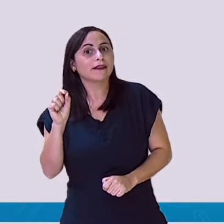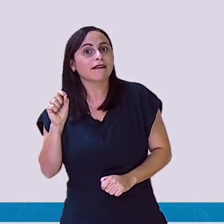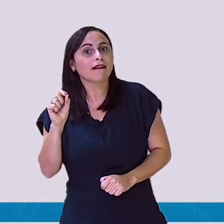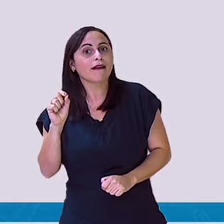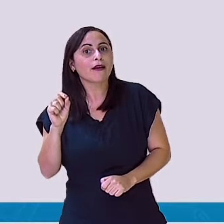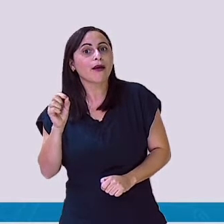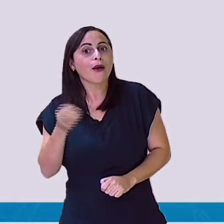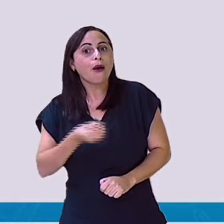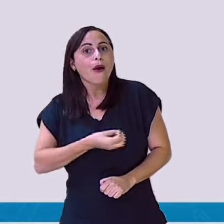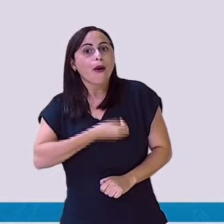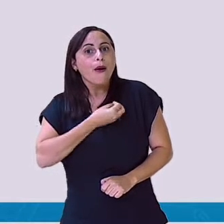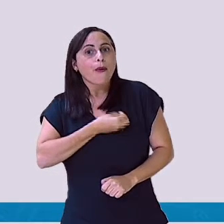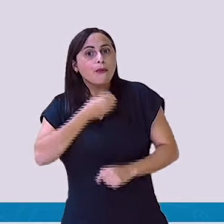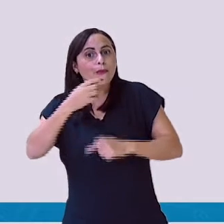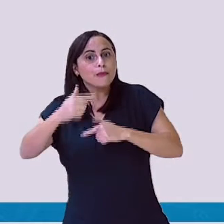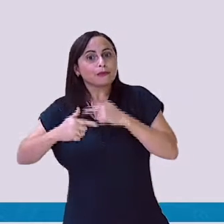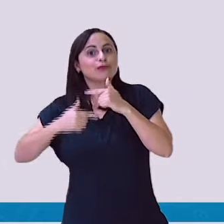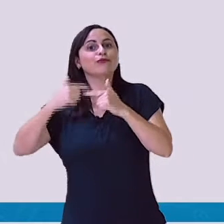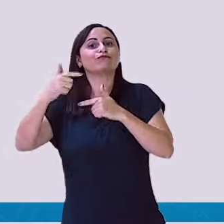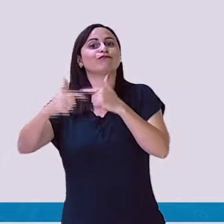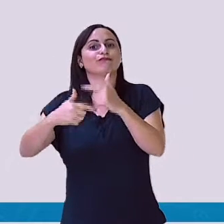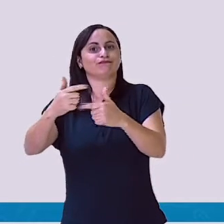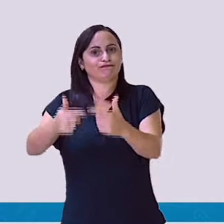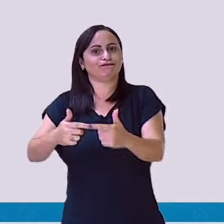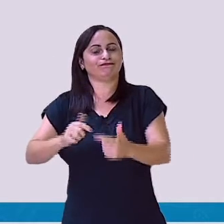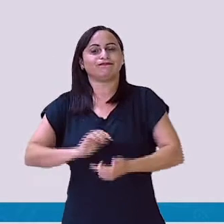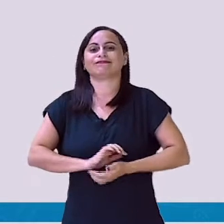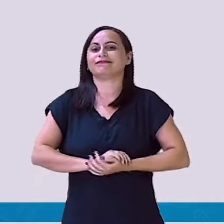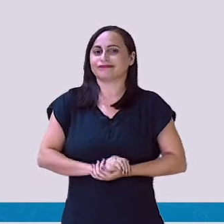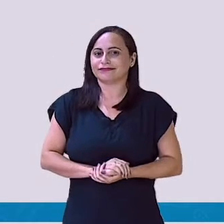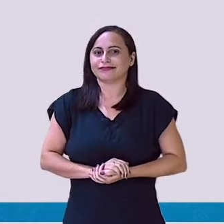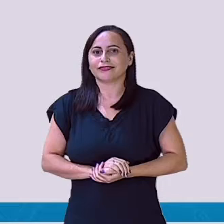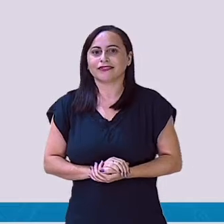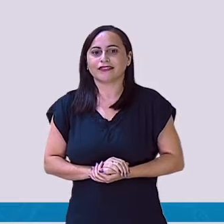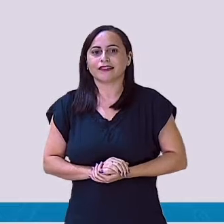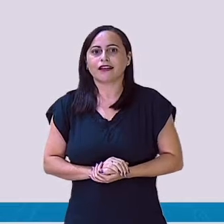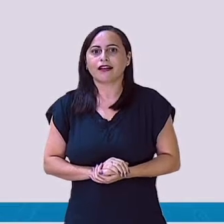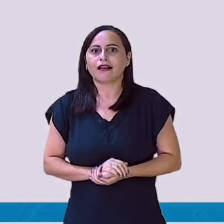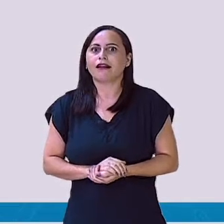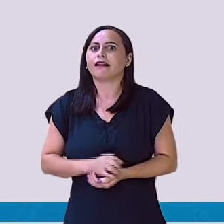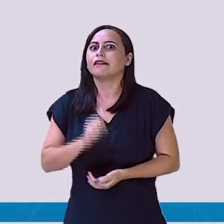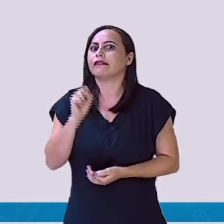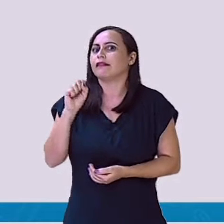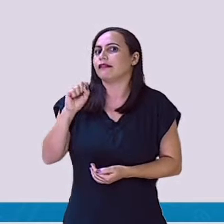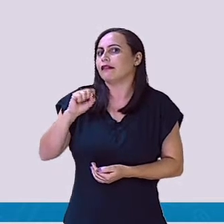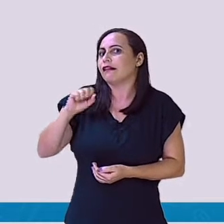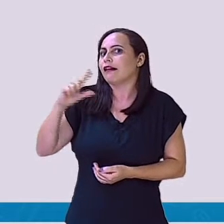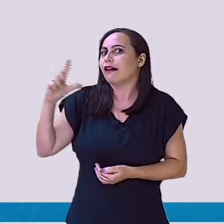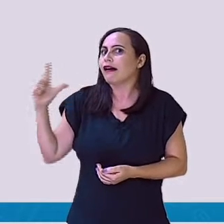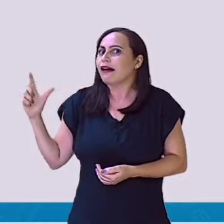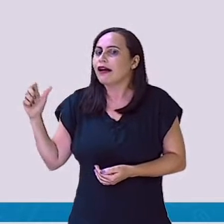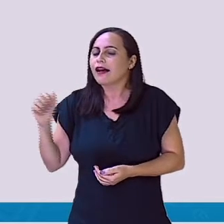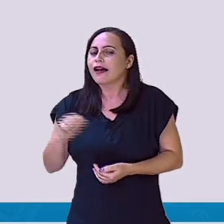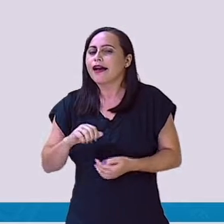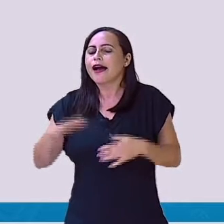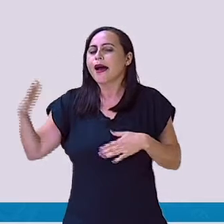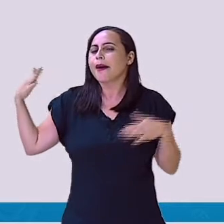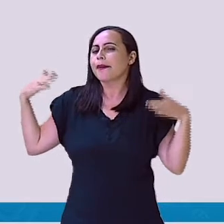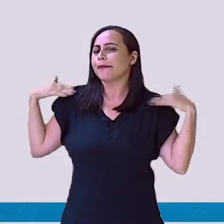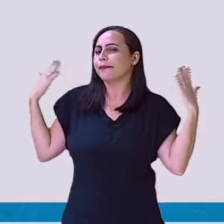bioquímicos para se reproduzirem mais rápido. E, claro, para